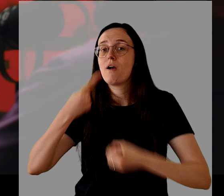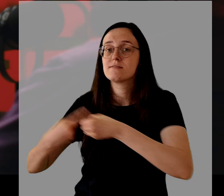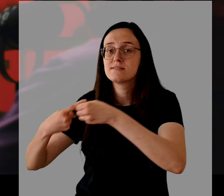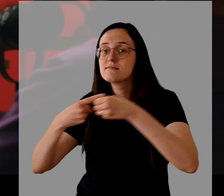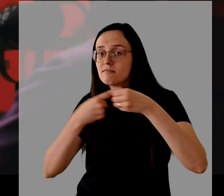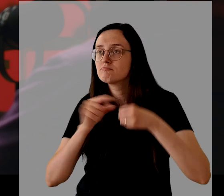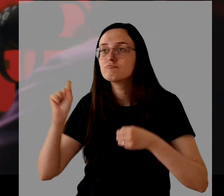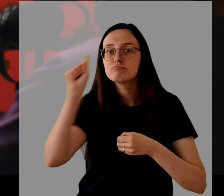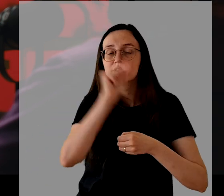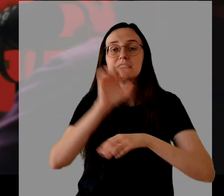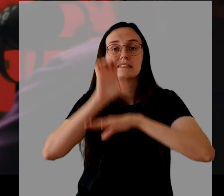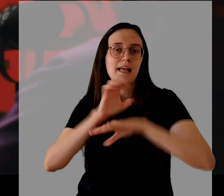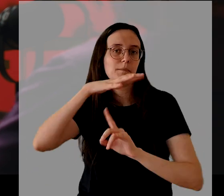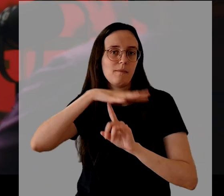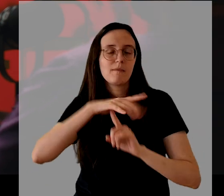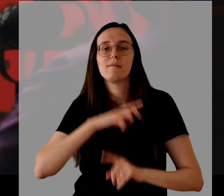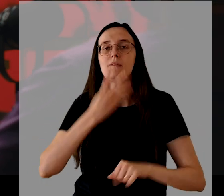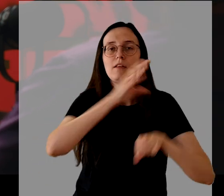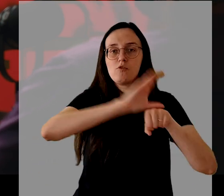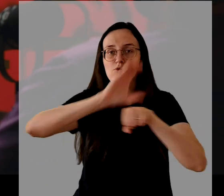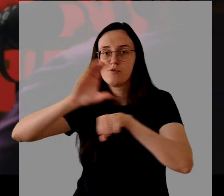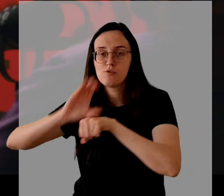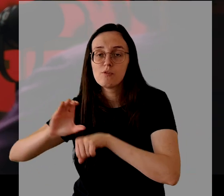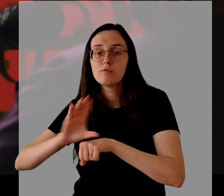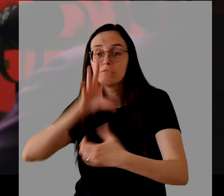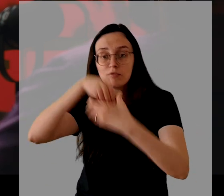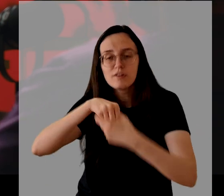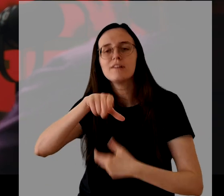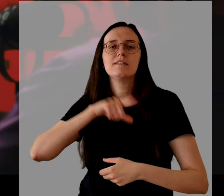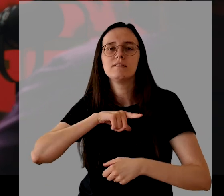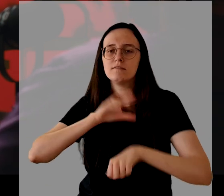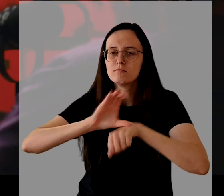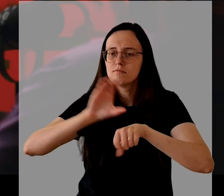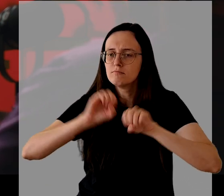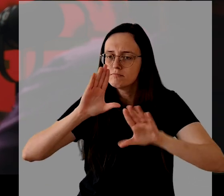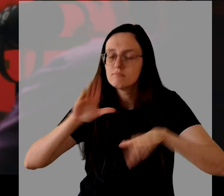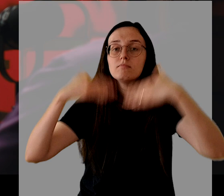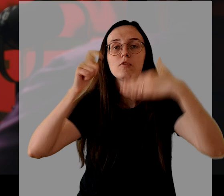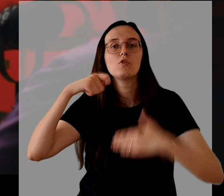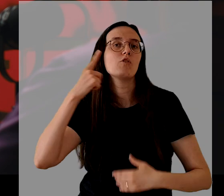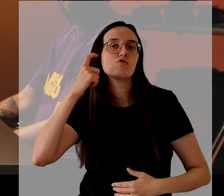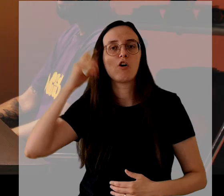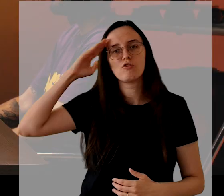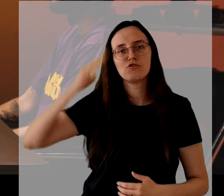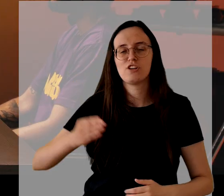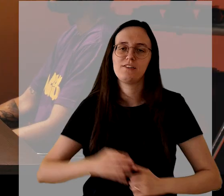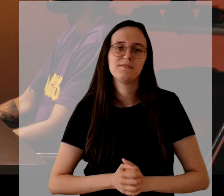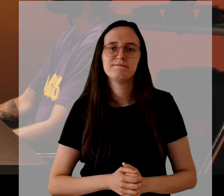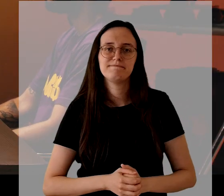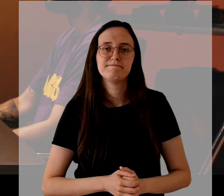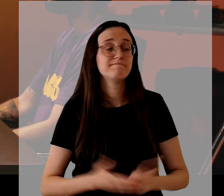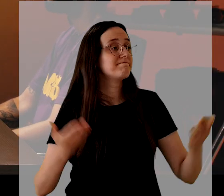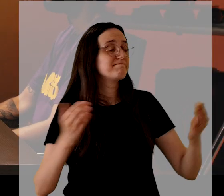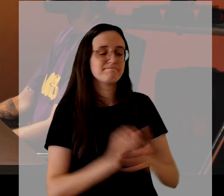estado do Paraná, com 3 cursos e dentre eles o de capacitação para captação de som direto. Bom,